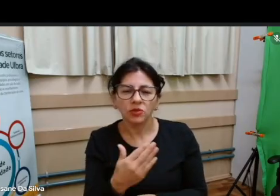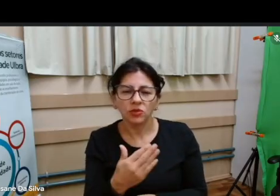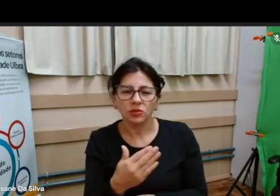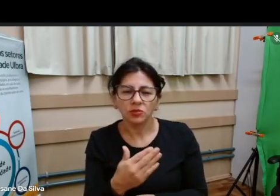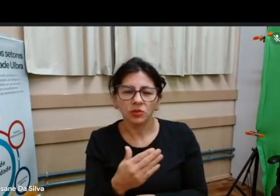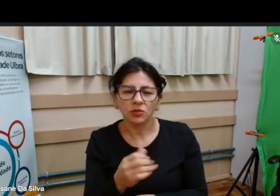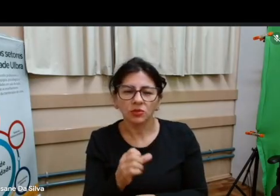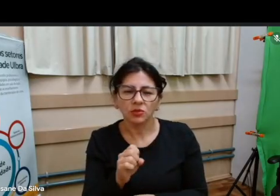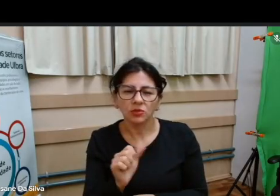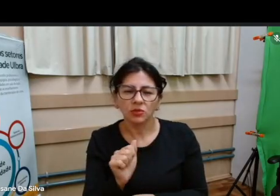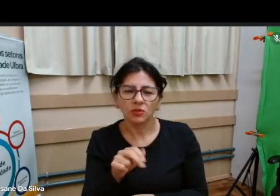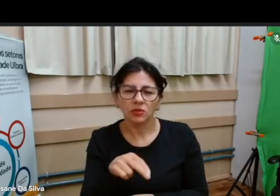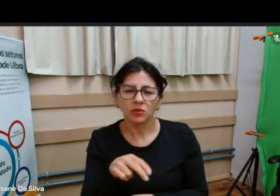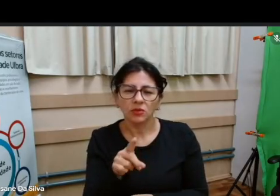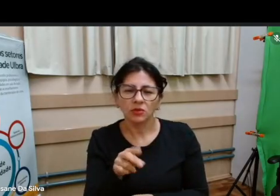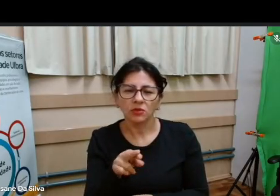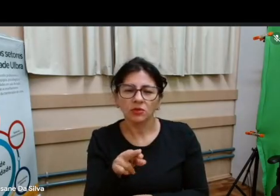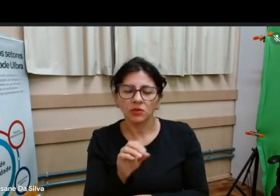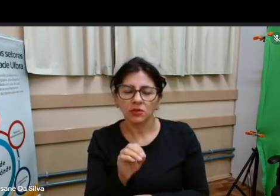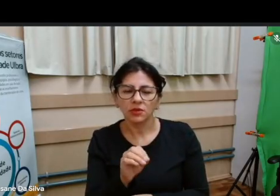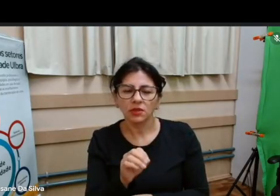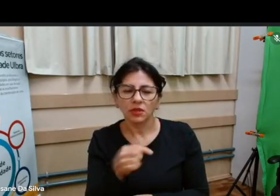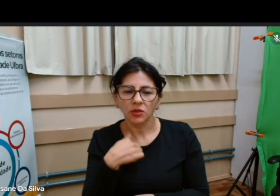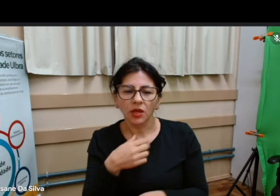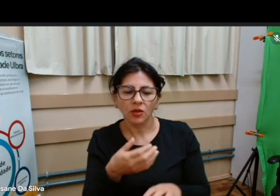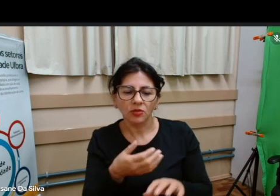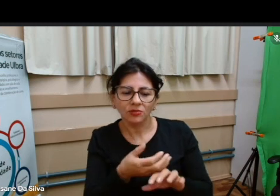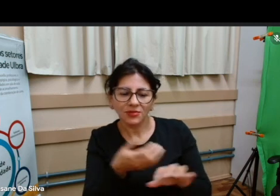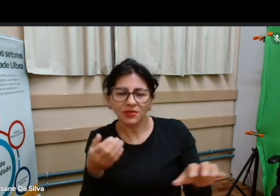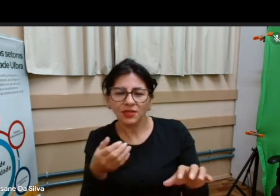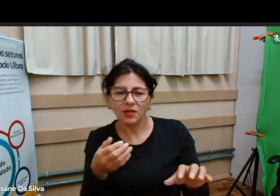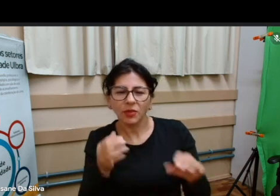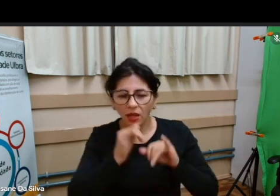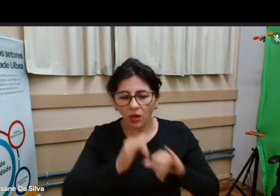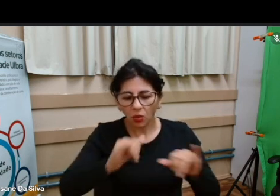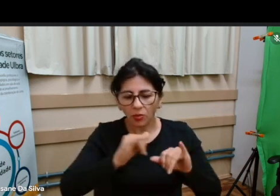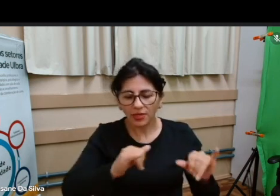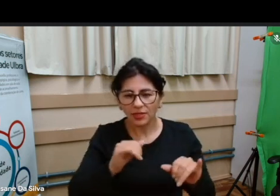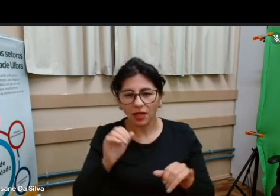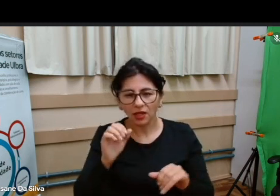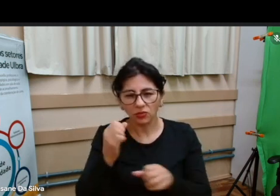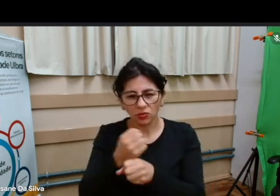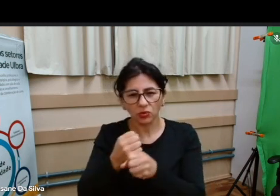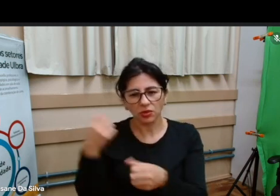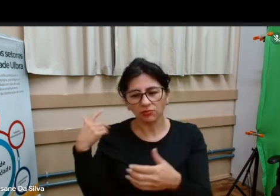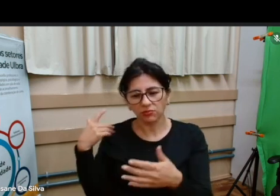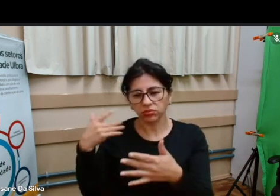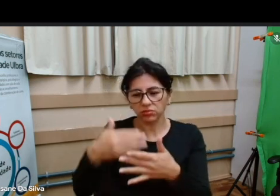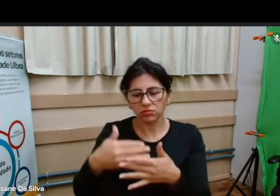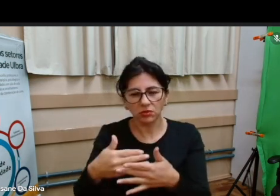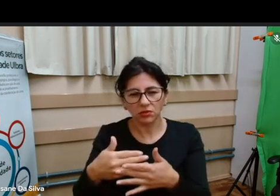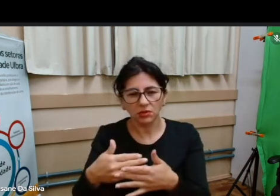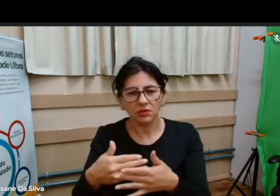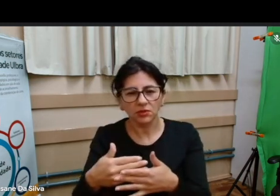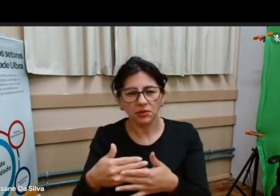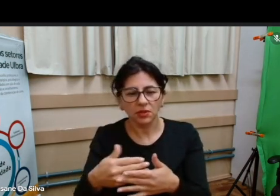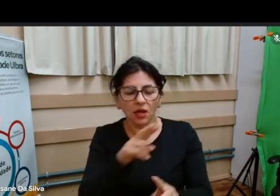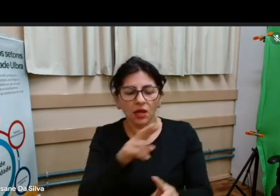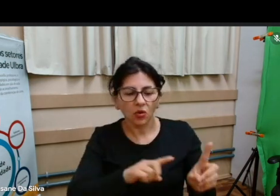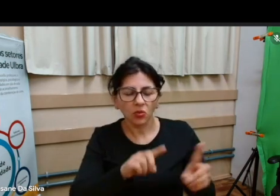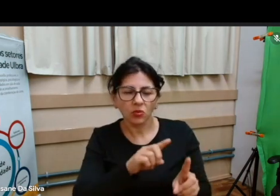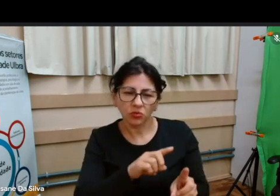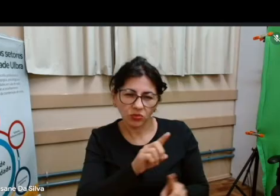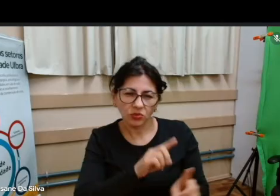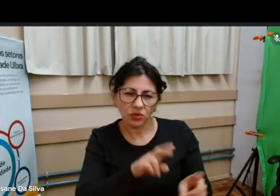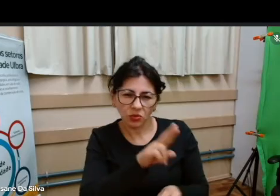pequenos eh comerciais aí dos últimos anos um deles que eu cheguei a usar na tese e outros que eu atualizei aí pra gente ver